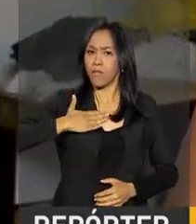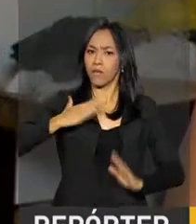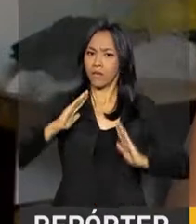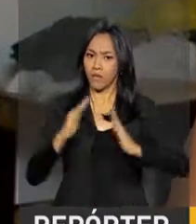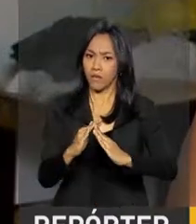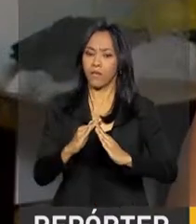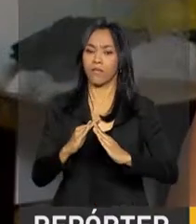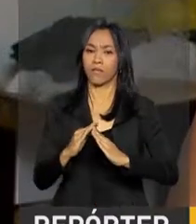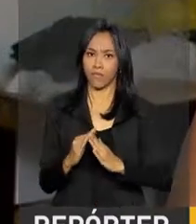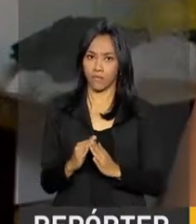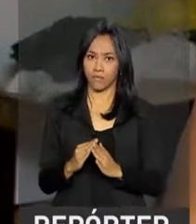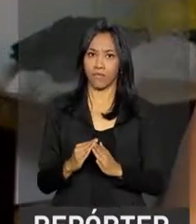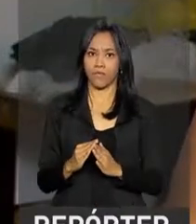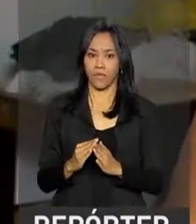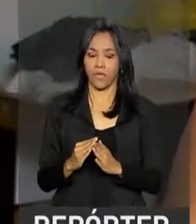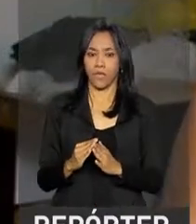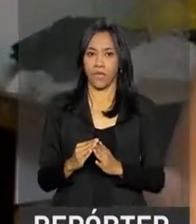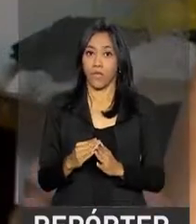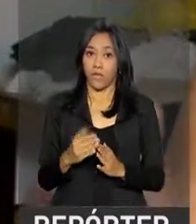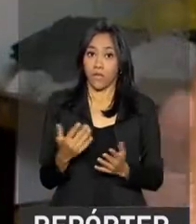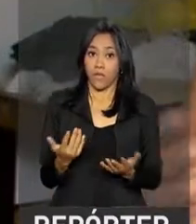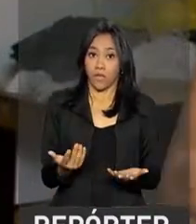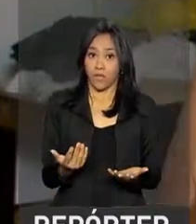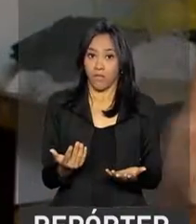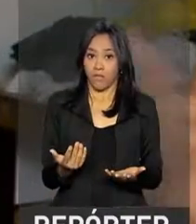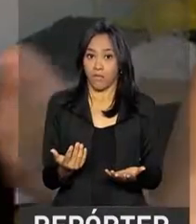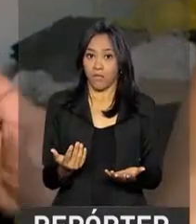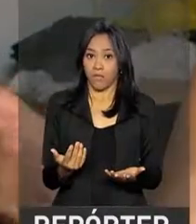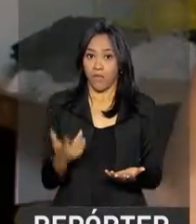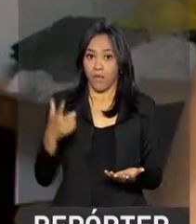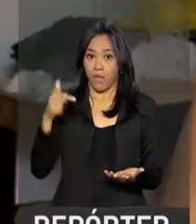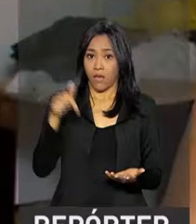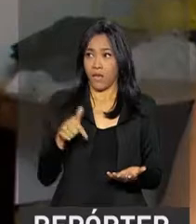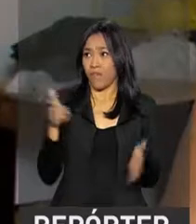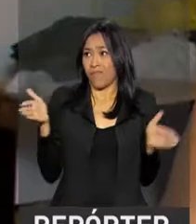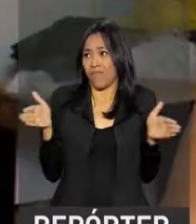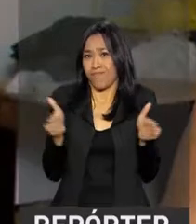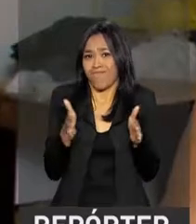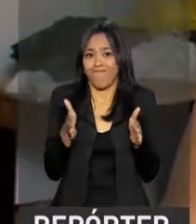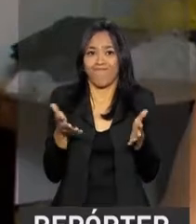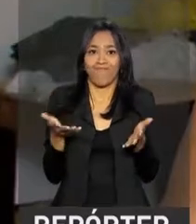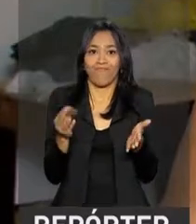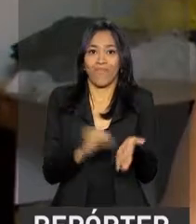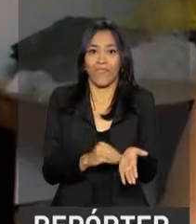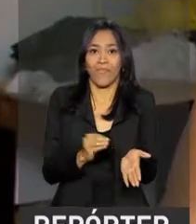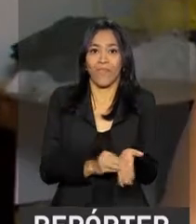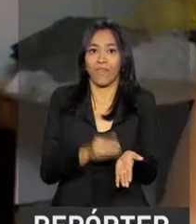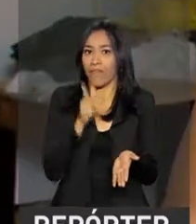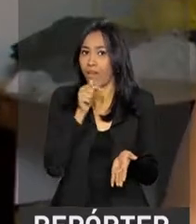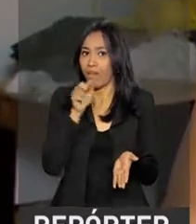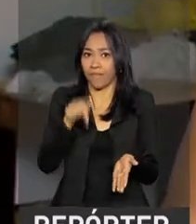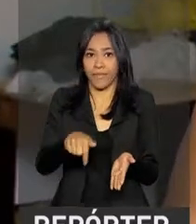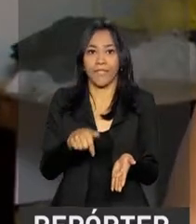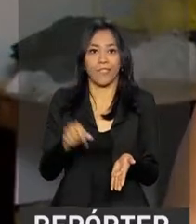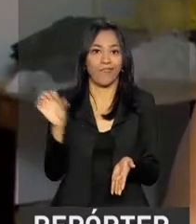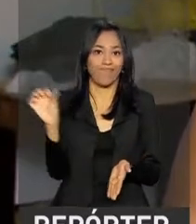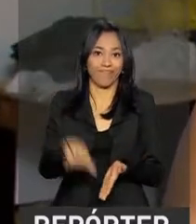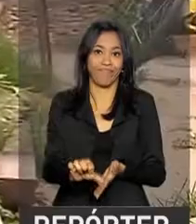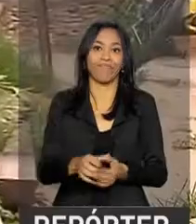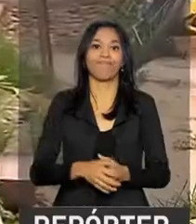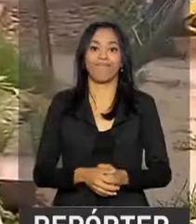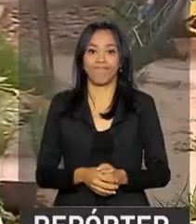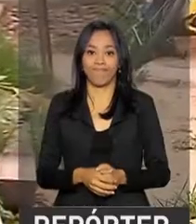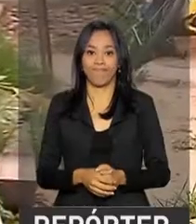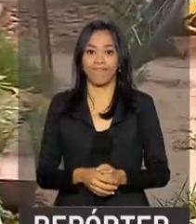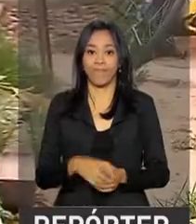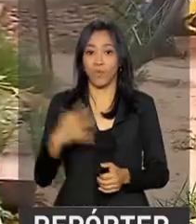casa. Que eu posso ter espanto, né? Aqui é muito apertado, falta água pra caramba aqui também.